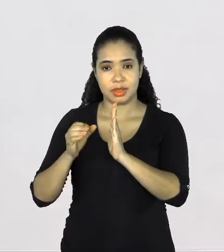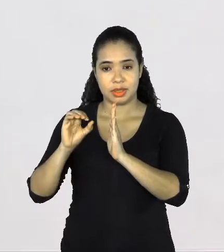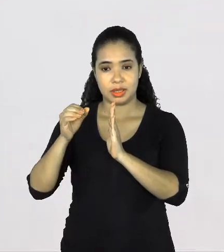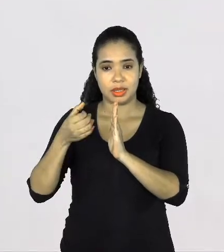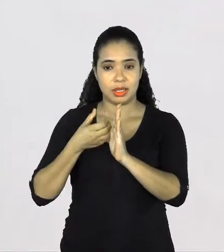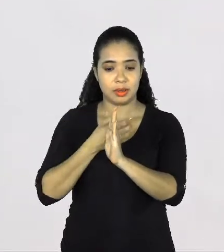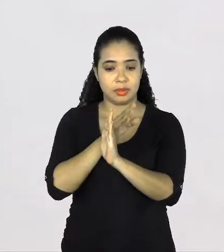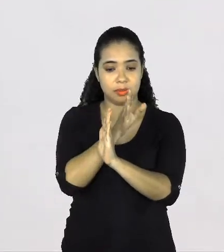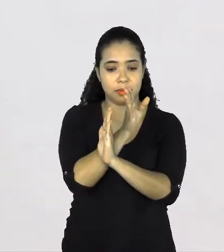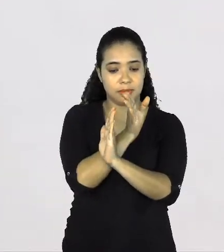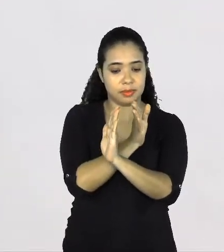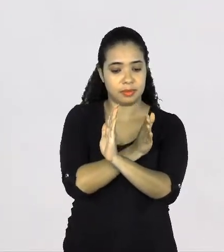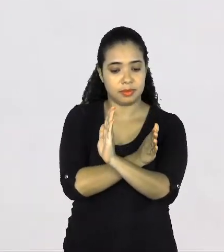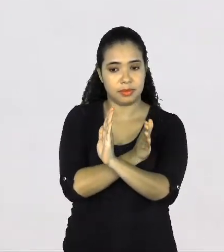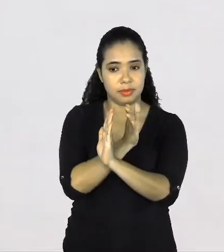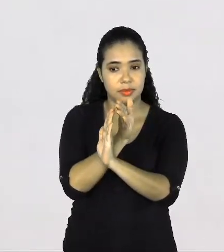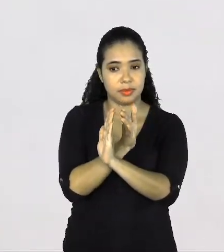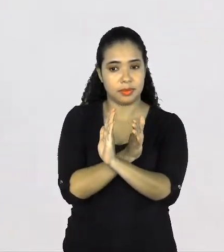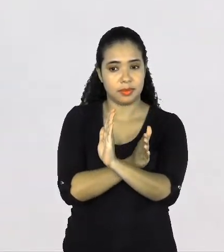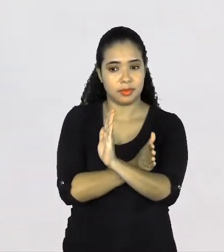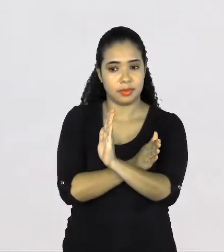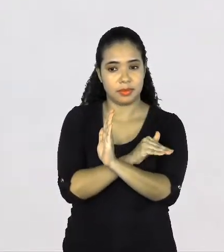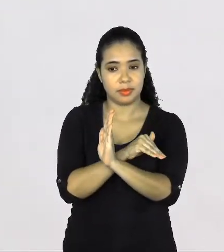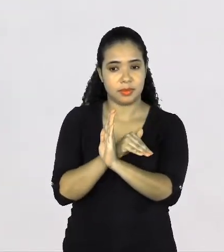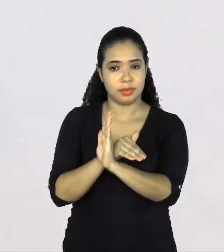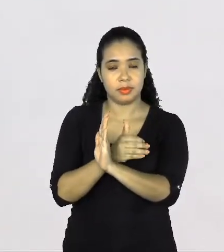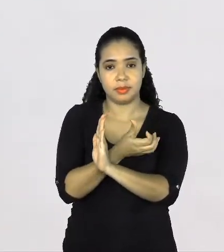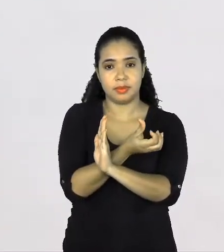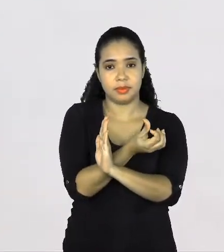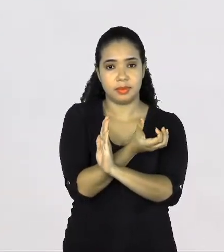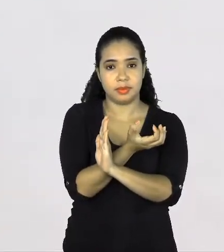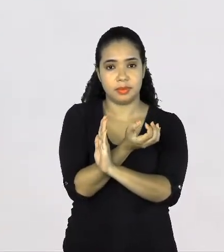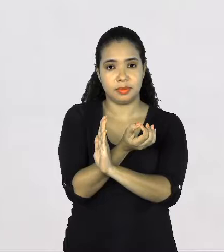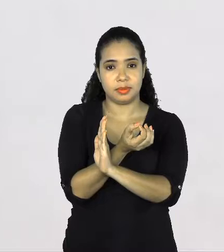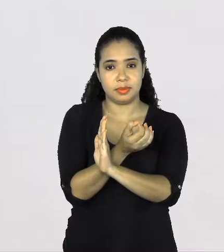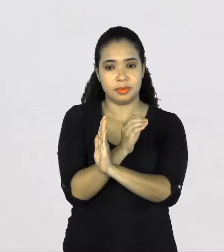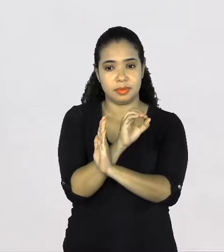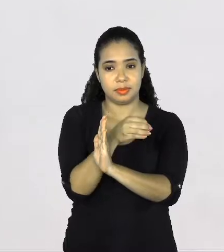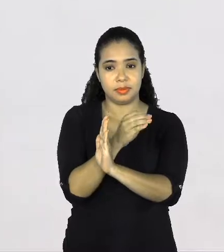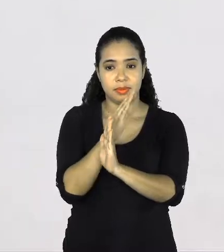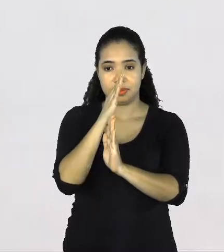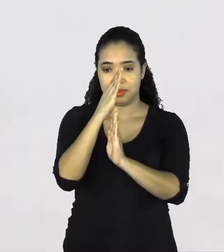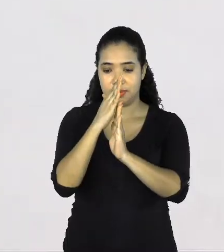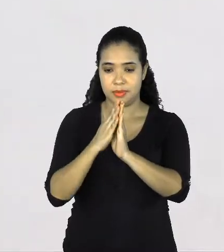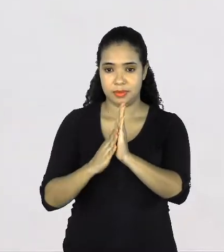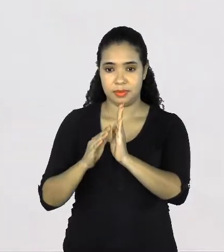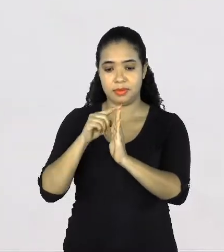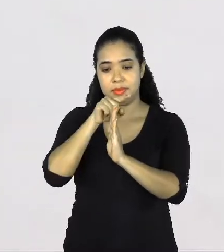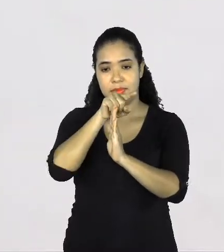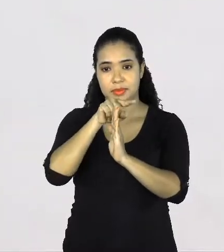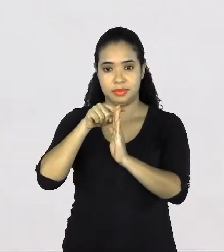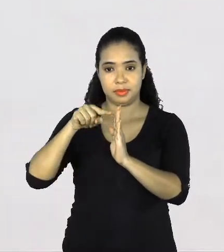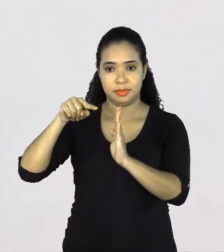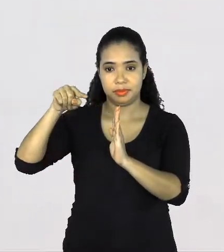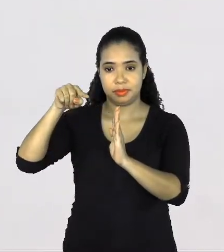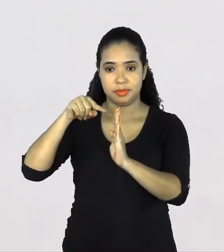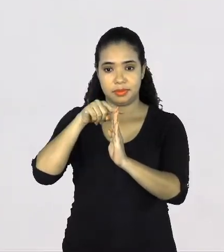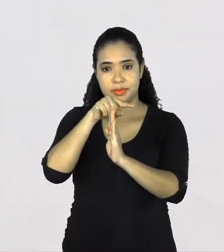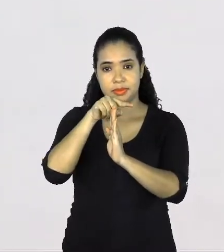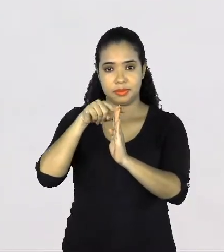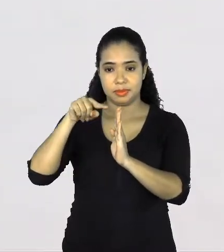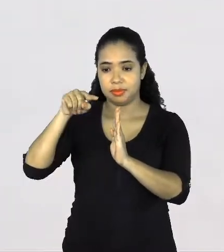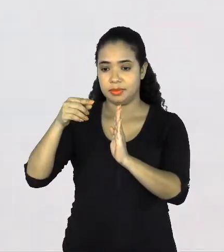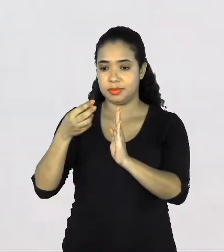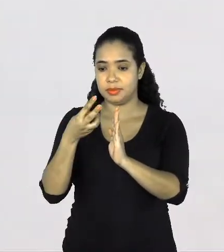e que esse tinha 60. Mas como eu dividi ao meio, eu passei a ter 30 graus em cada